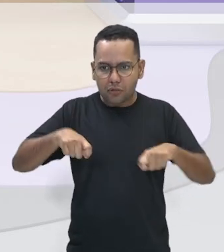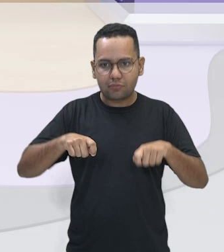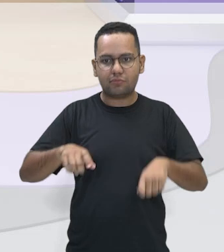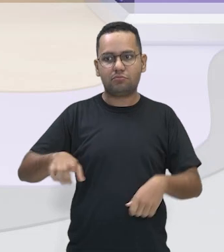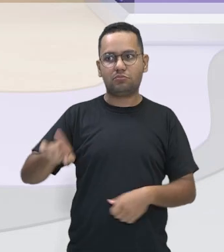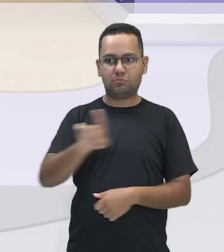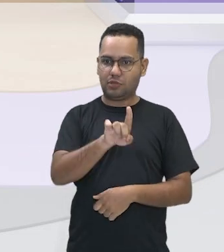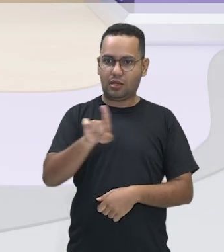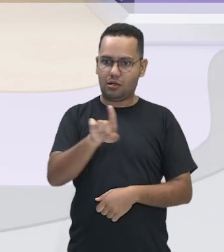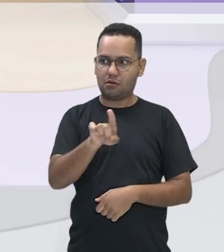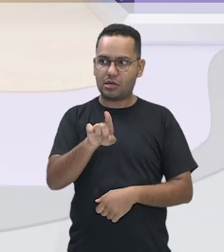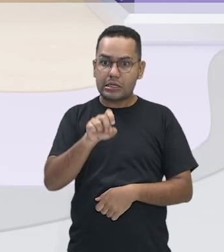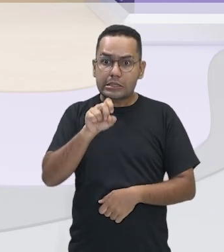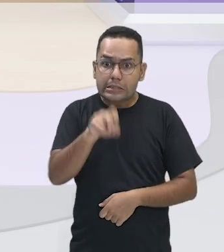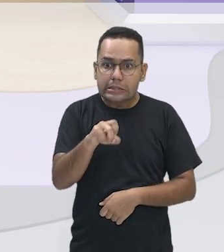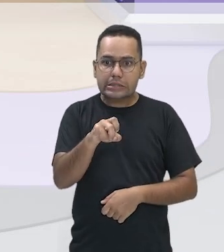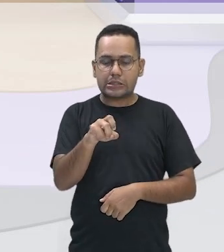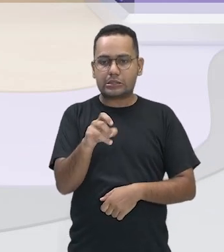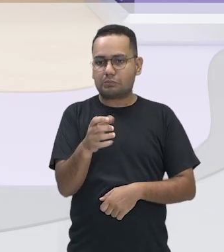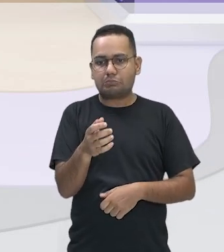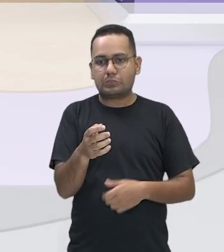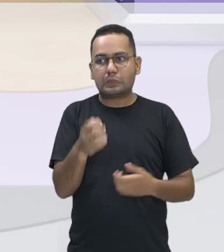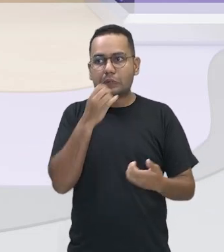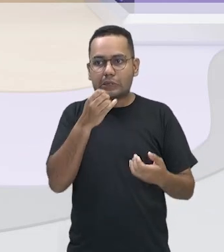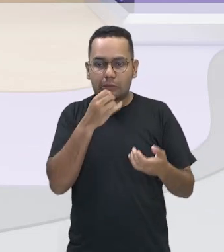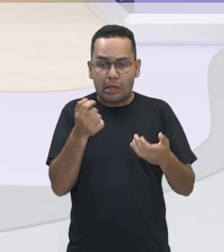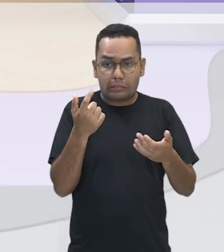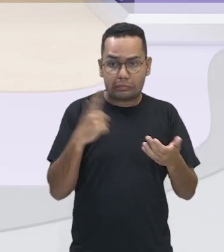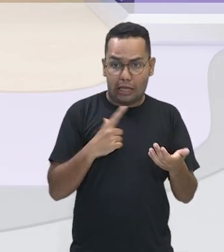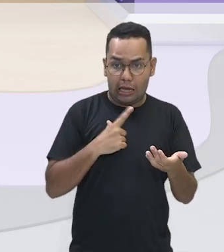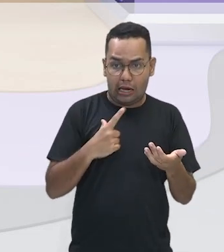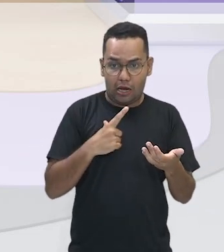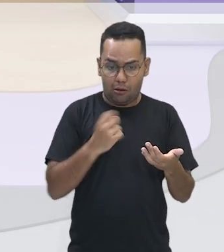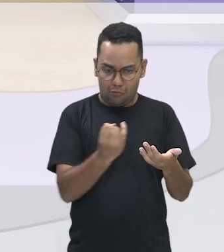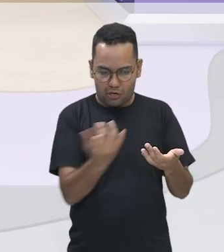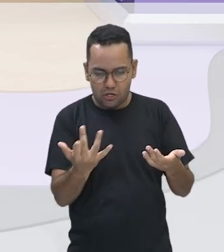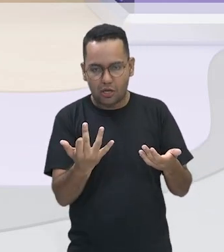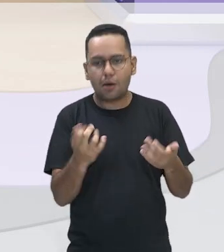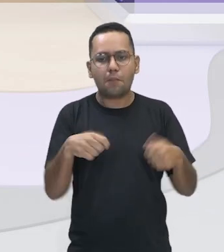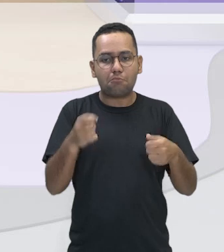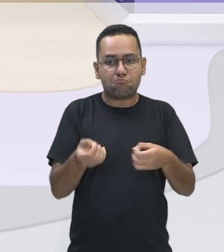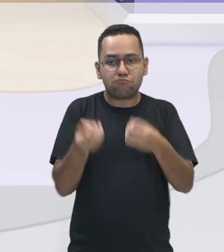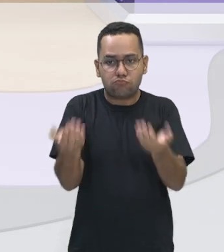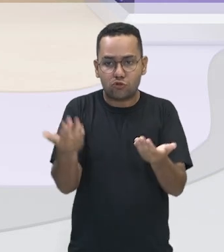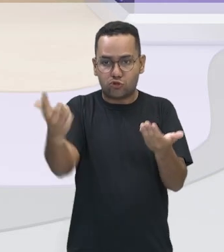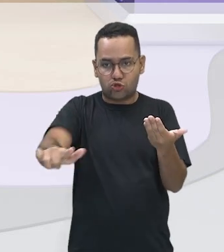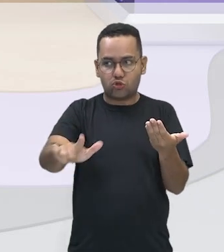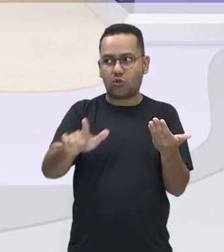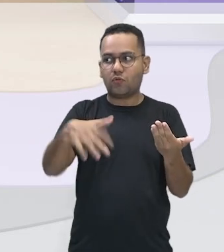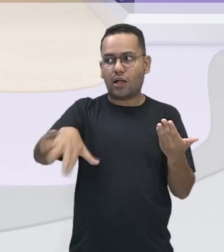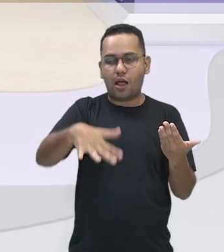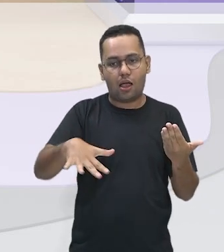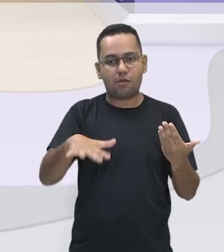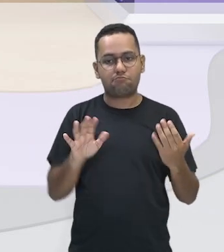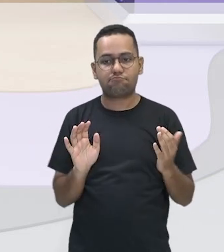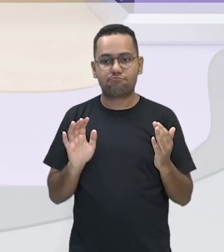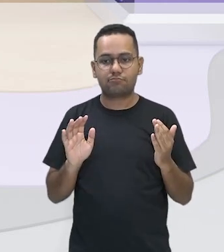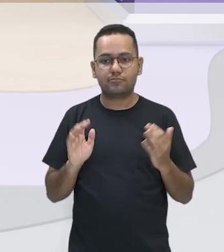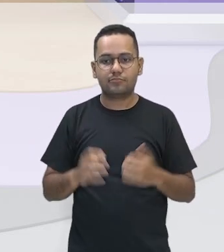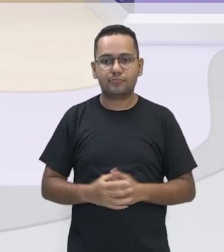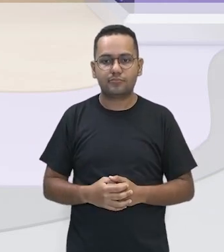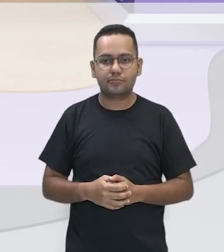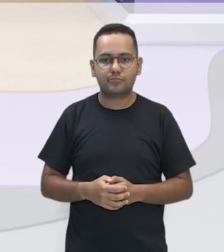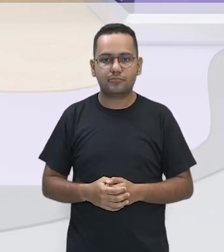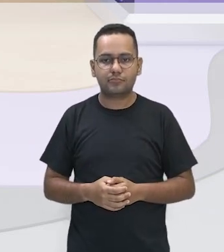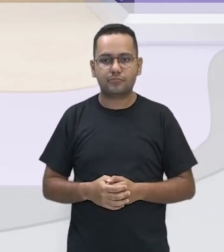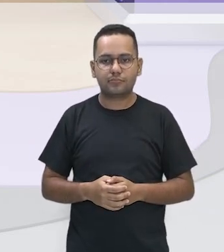E, acima de tudo, é necessário o respeito absoluto à natureza. Ok? Então, seriam alguns pontos que a nossa parenta